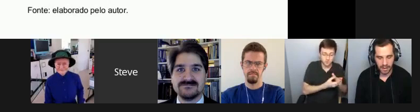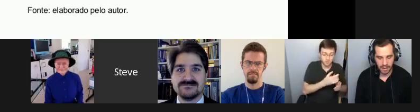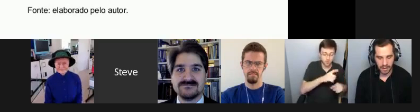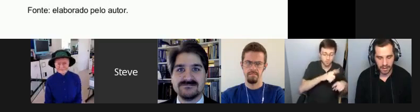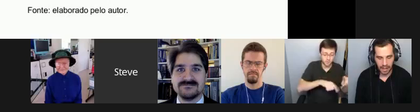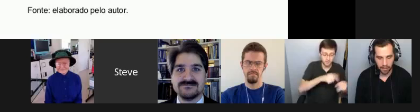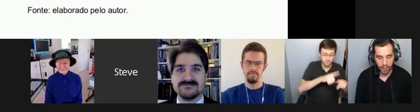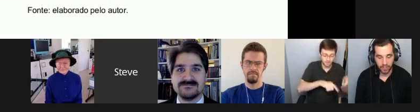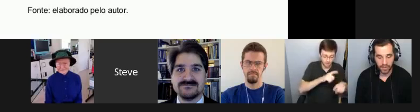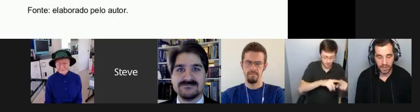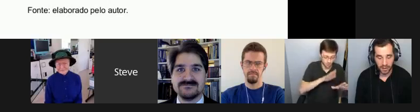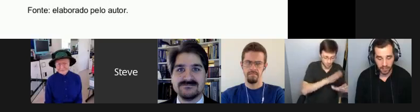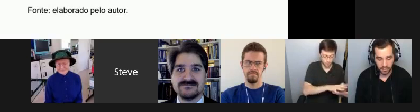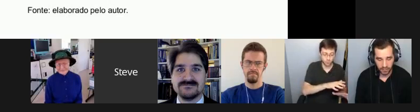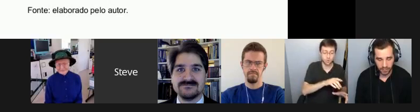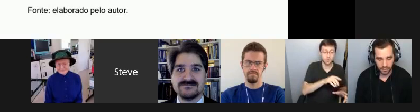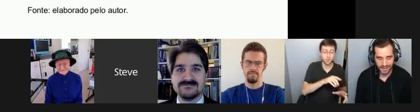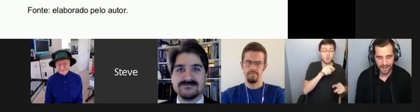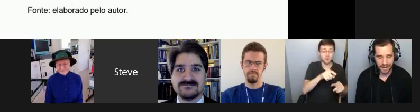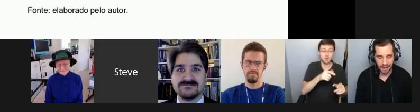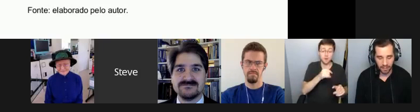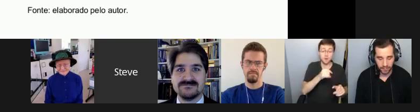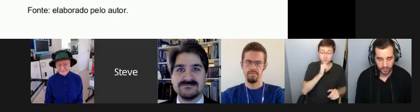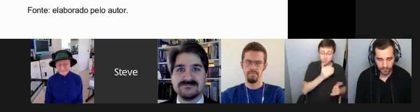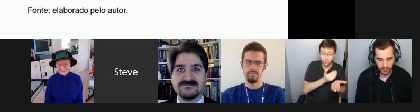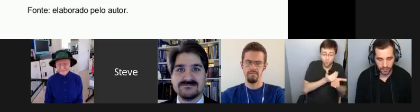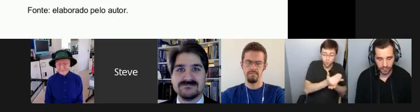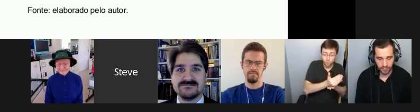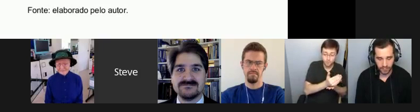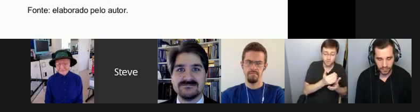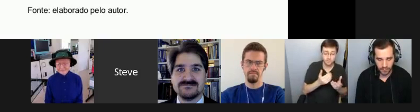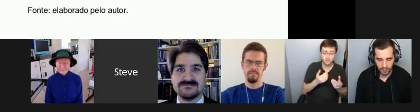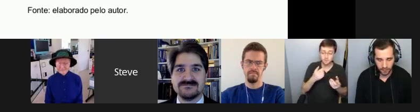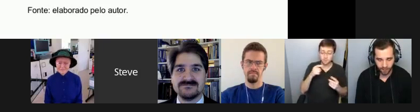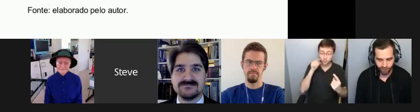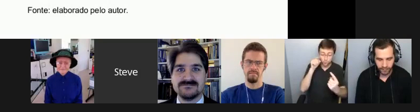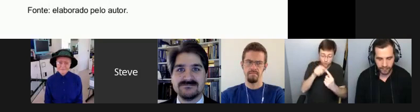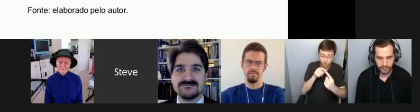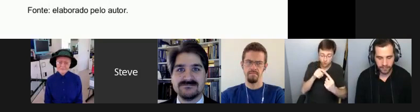temos ali a produção do material